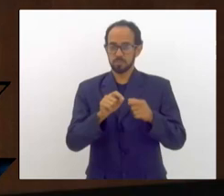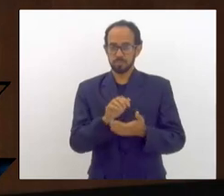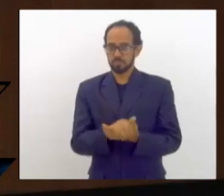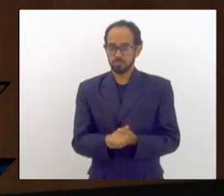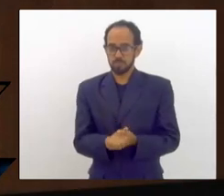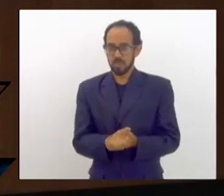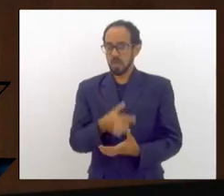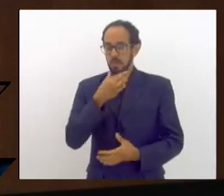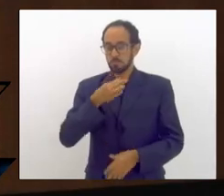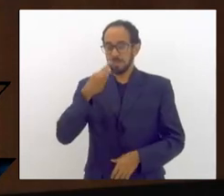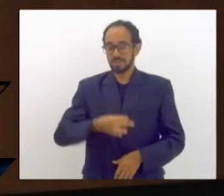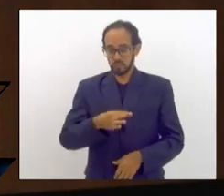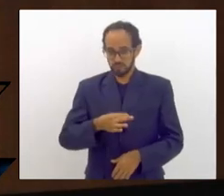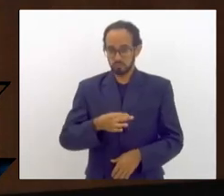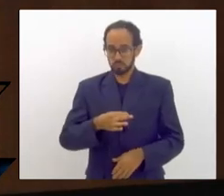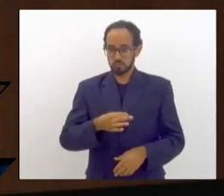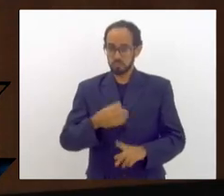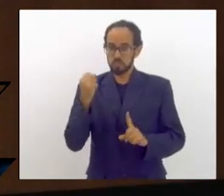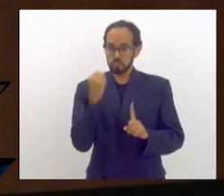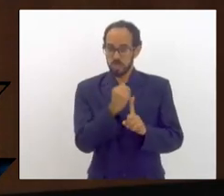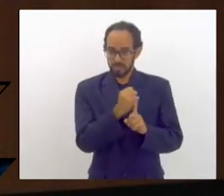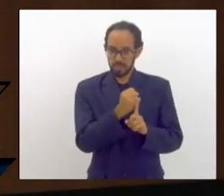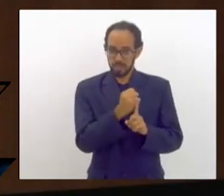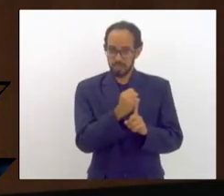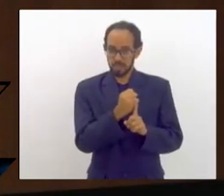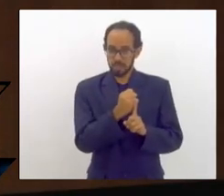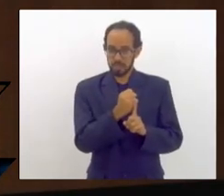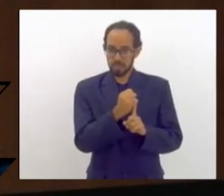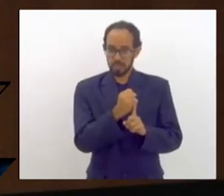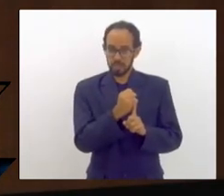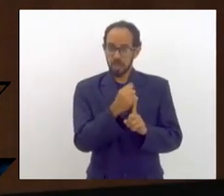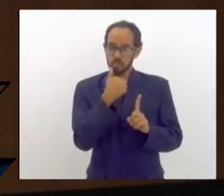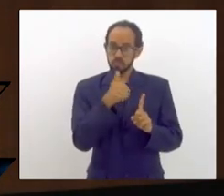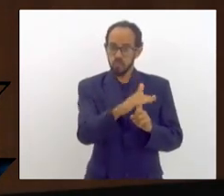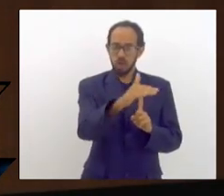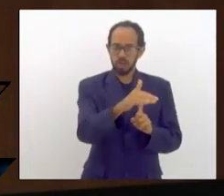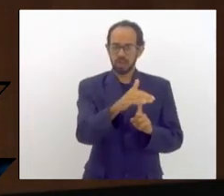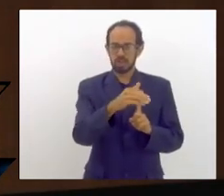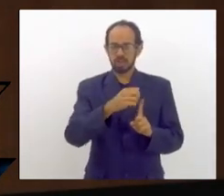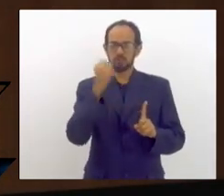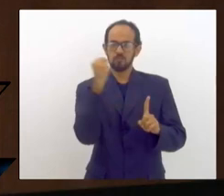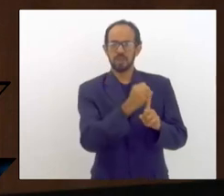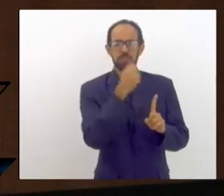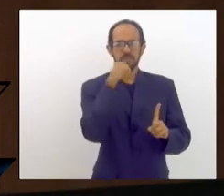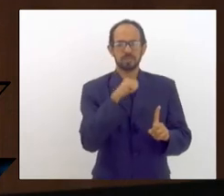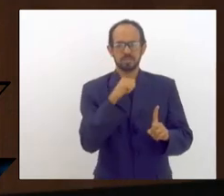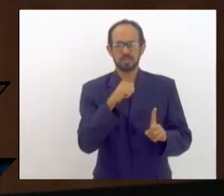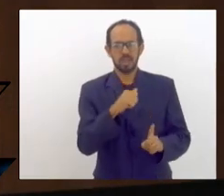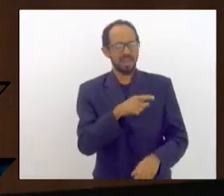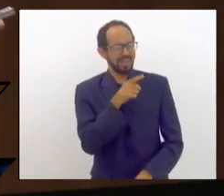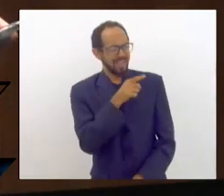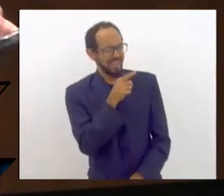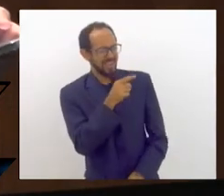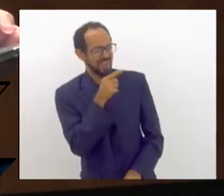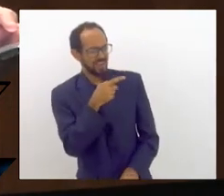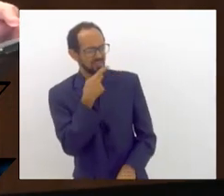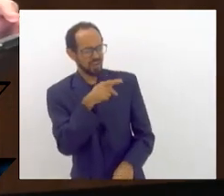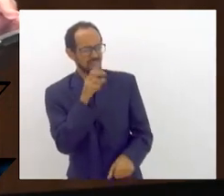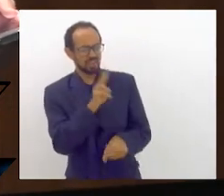machismo mata, fora feminicida. Engraçado, ela que diz defensora das